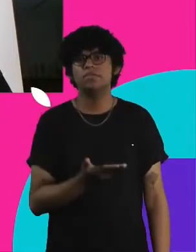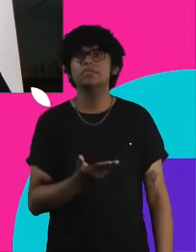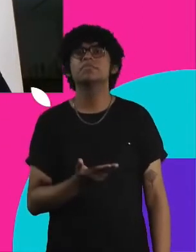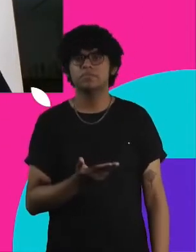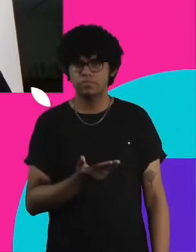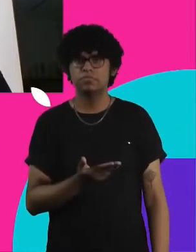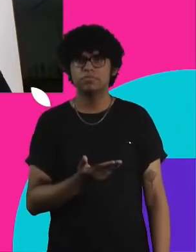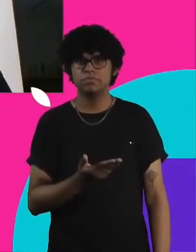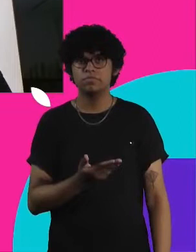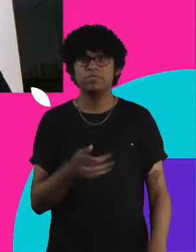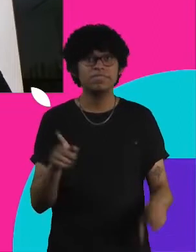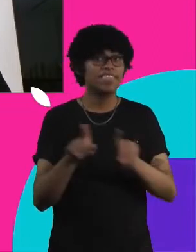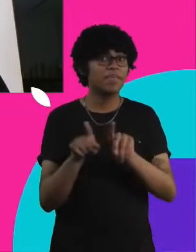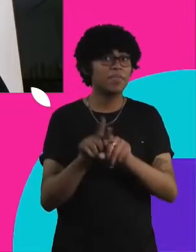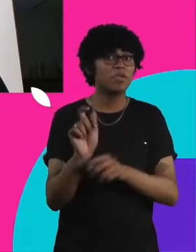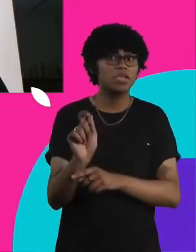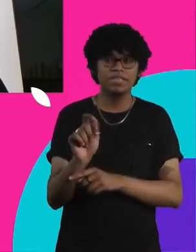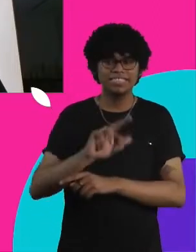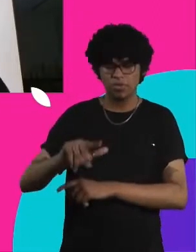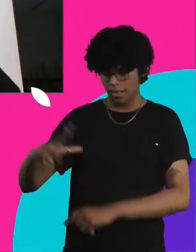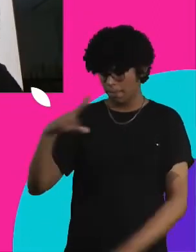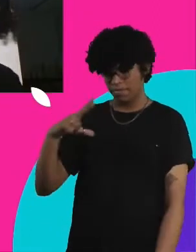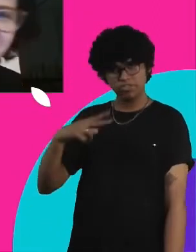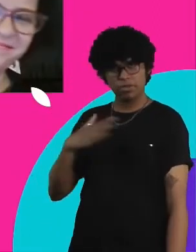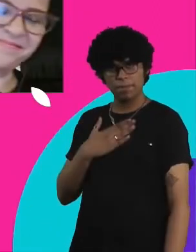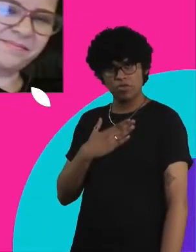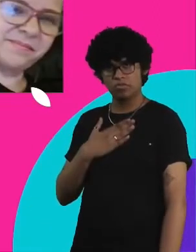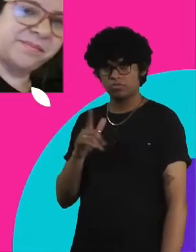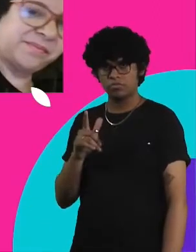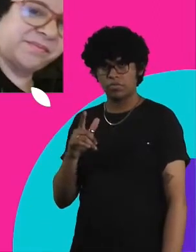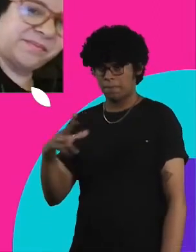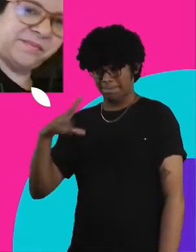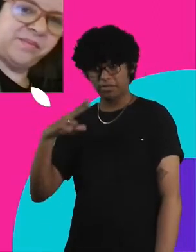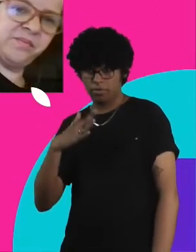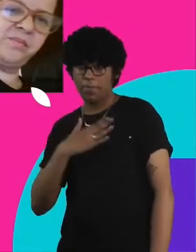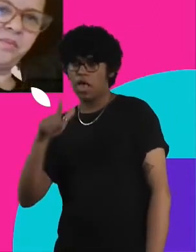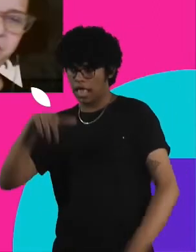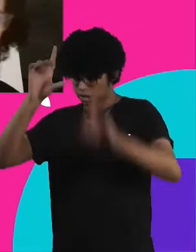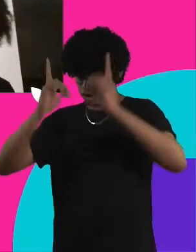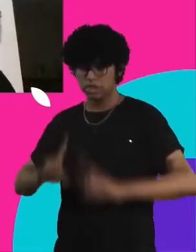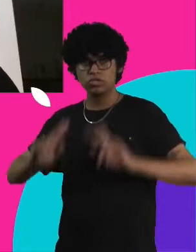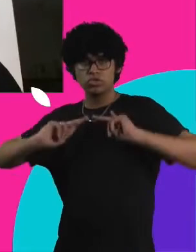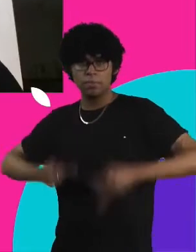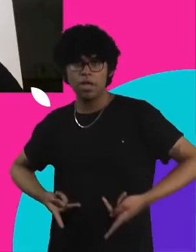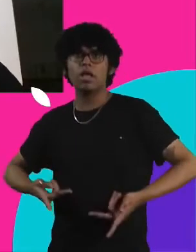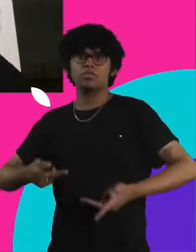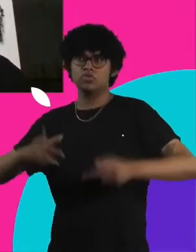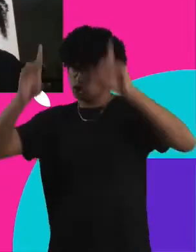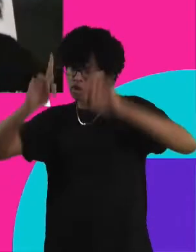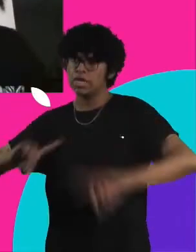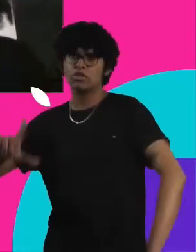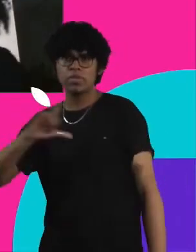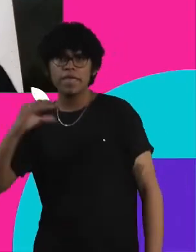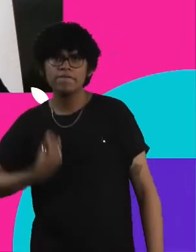inclusive, tá? Não é a minha motivação pessoal. A minha motivação pessoal está ligada aos direitos humanos, de todo mundo tem que ter direito a ter uma vida